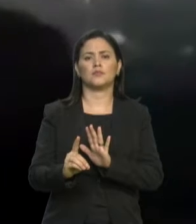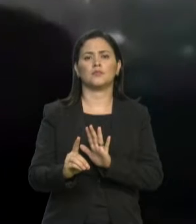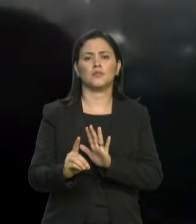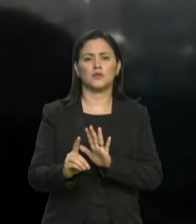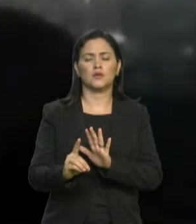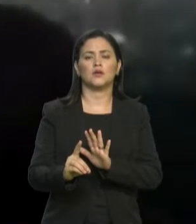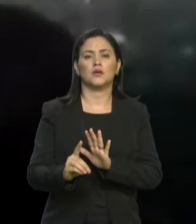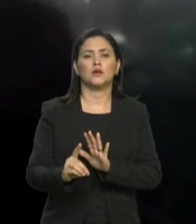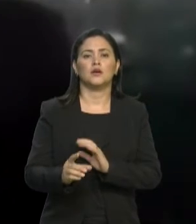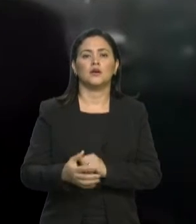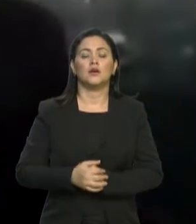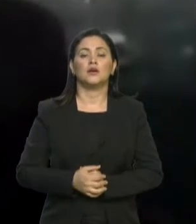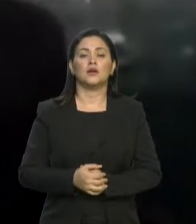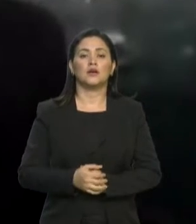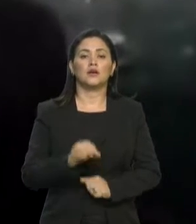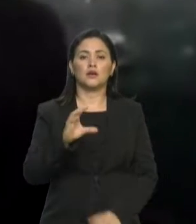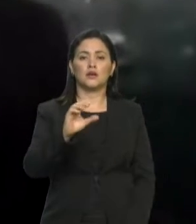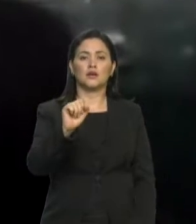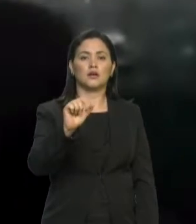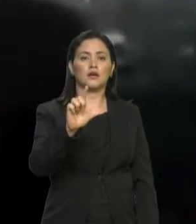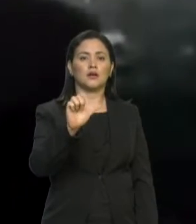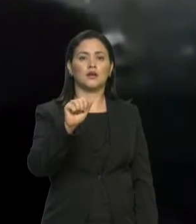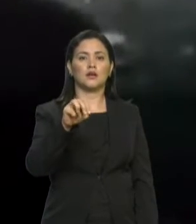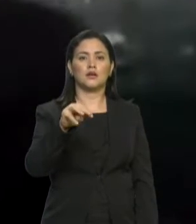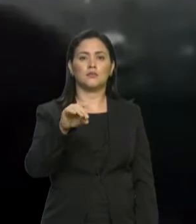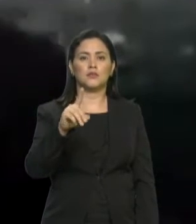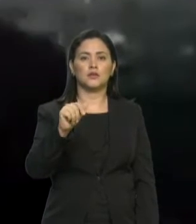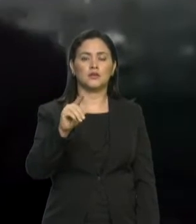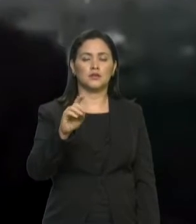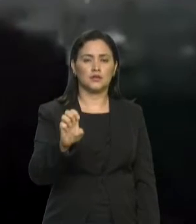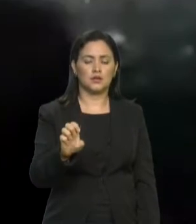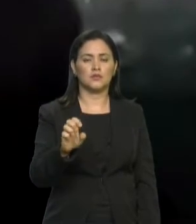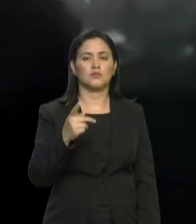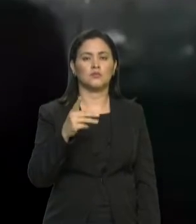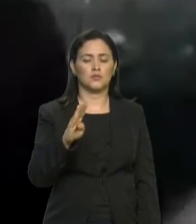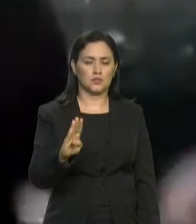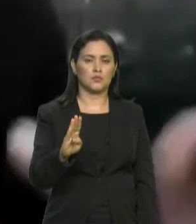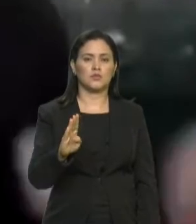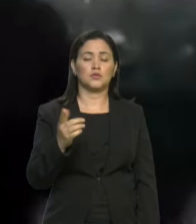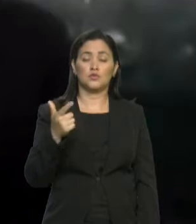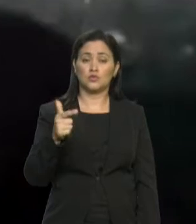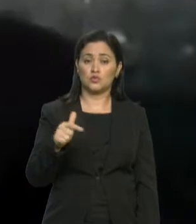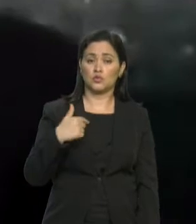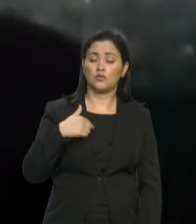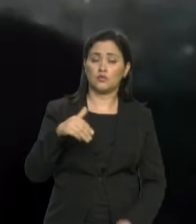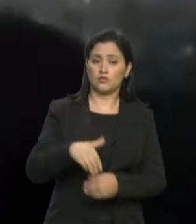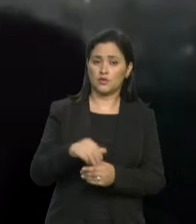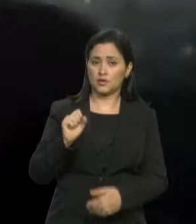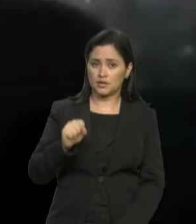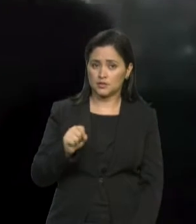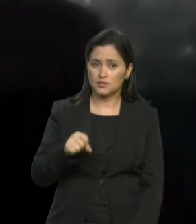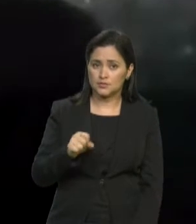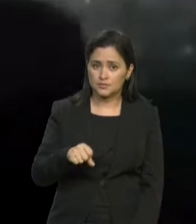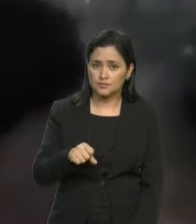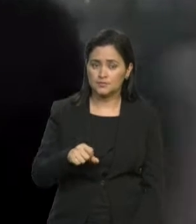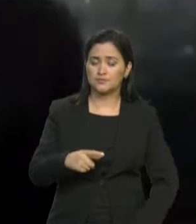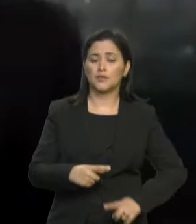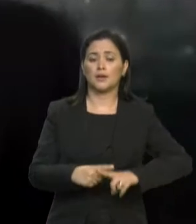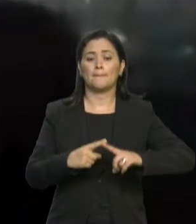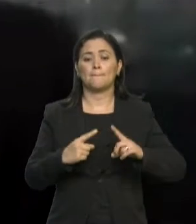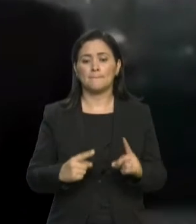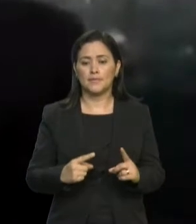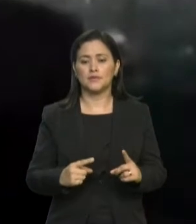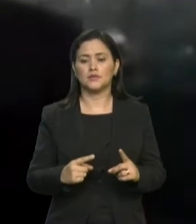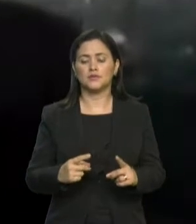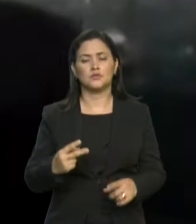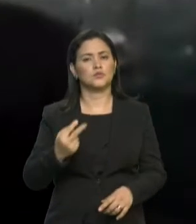favor, tanto do governo do Estado como das prefeituras que estão encaminhando. Só que nós não podemos permitir que os gestores públicos, seja do governo do Estado